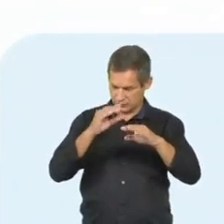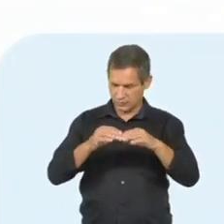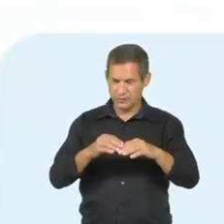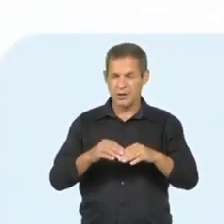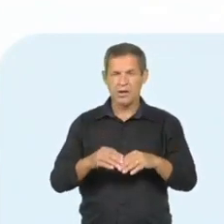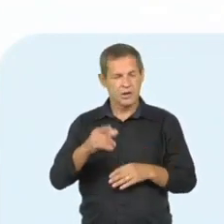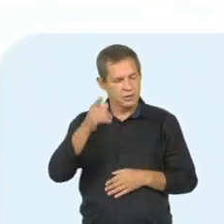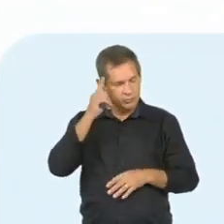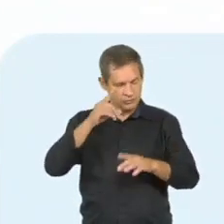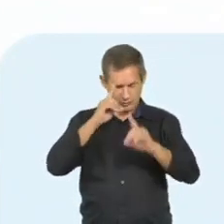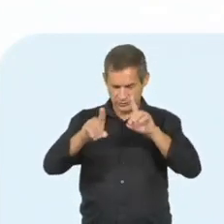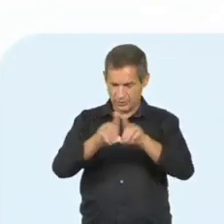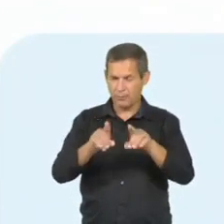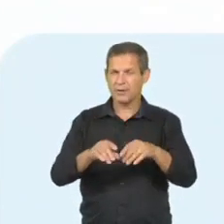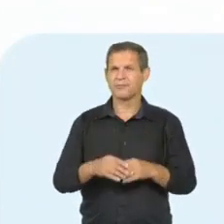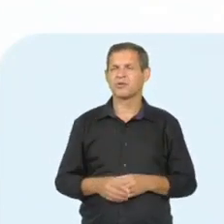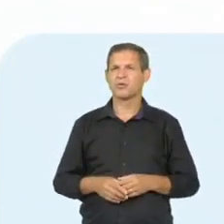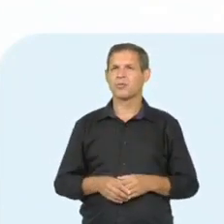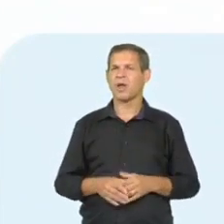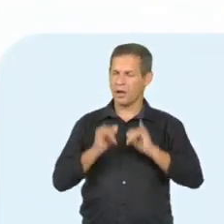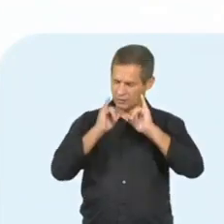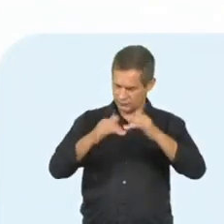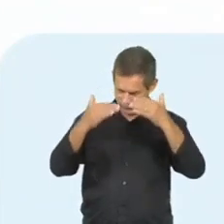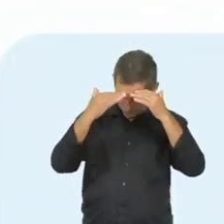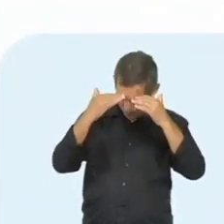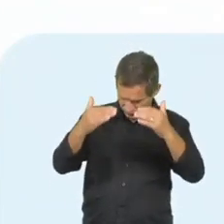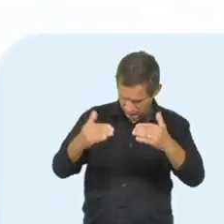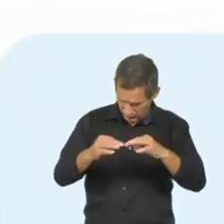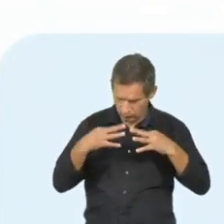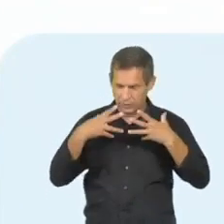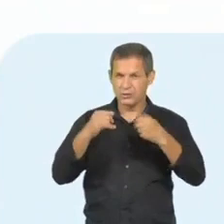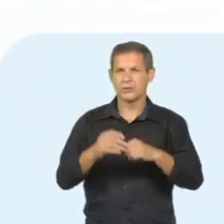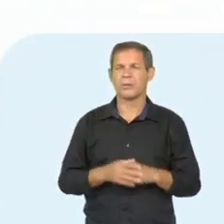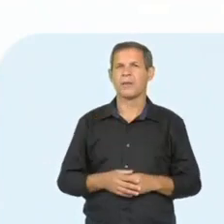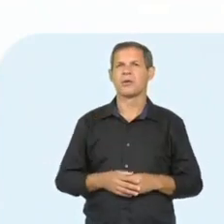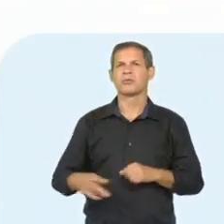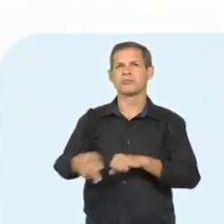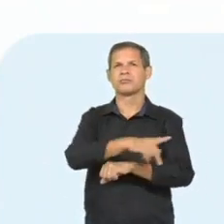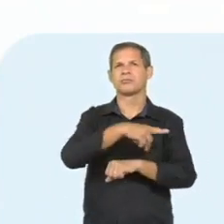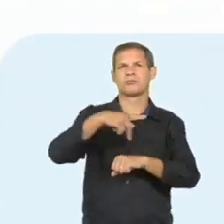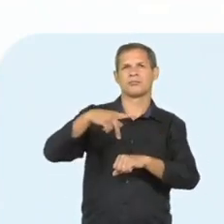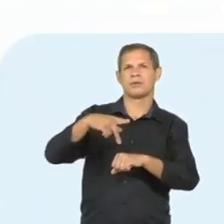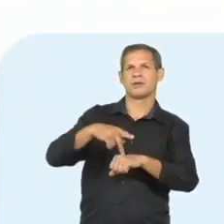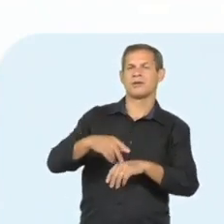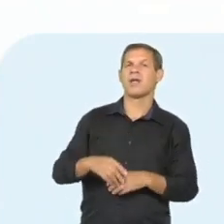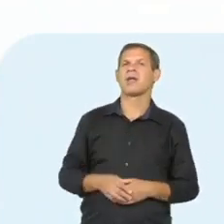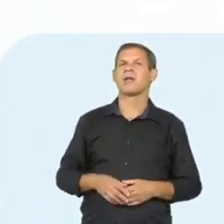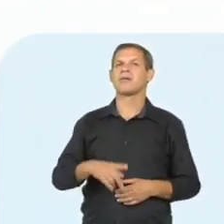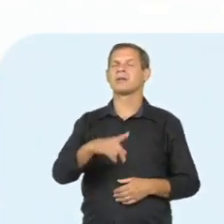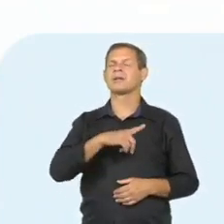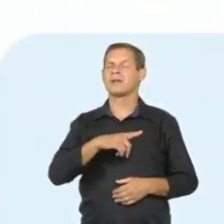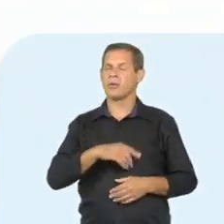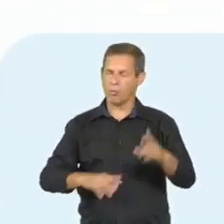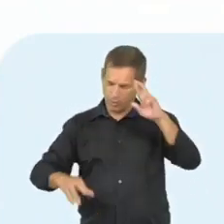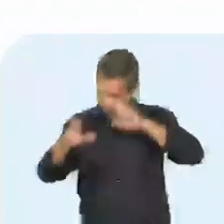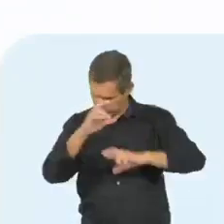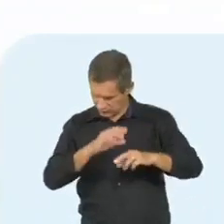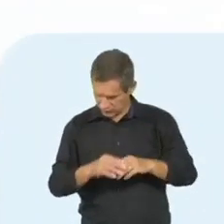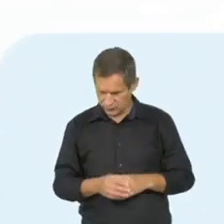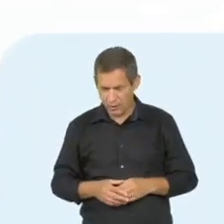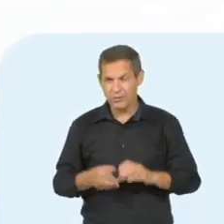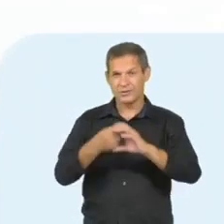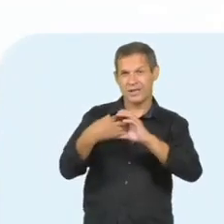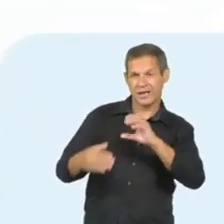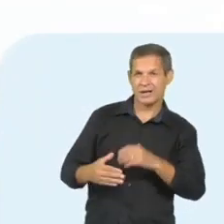sobre agravos de notificação obrigatória em todo o país. Ele vai fornecer uma análise do perfil